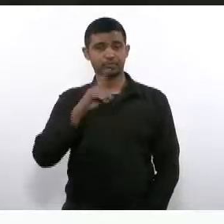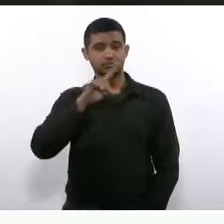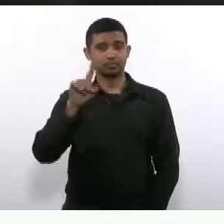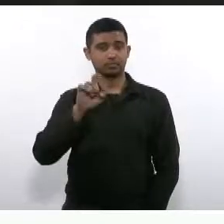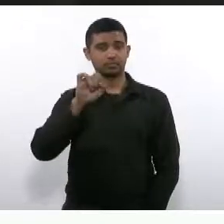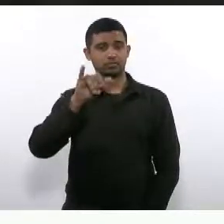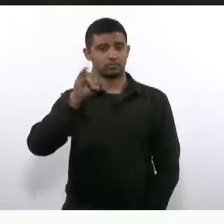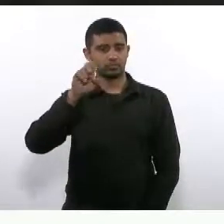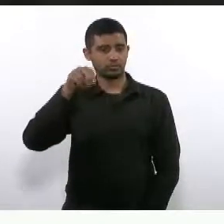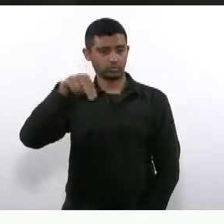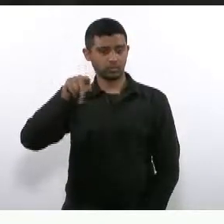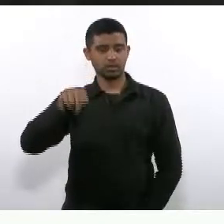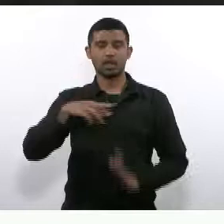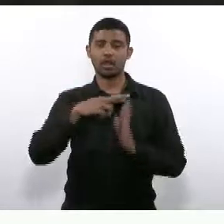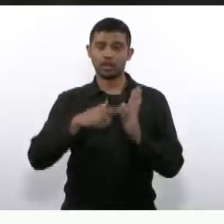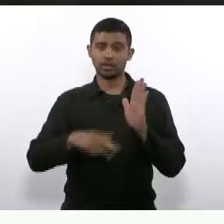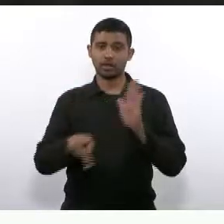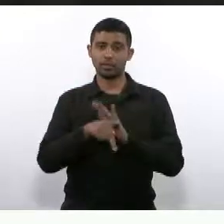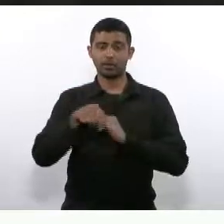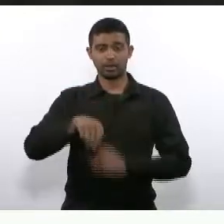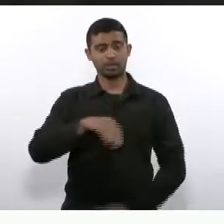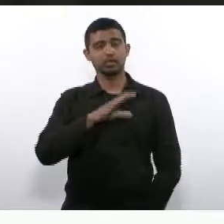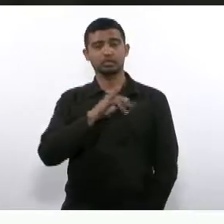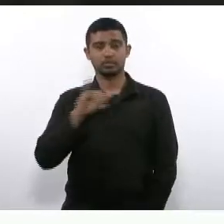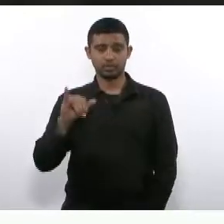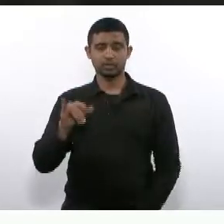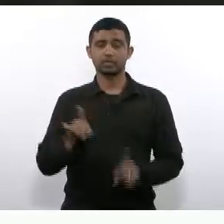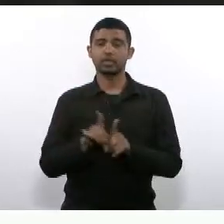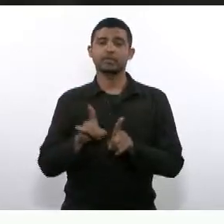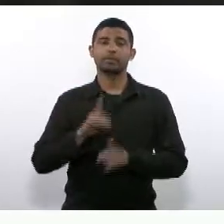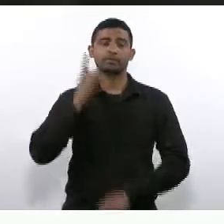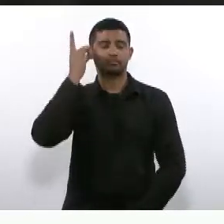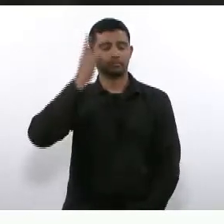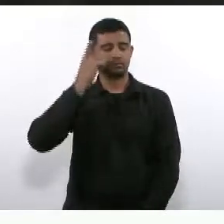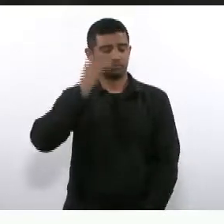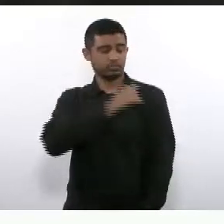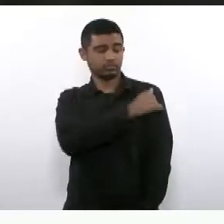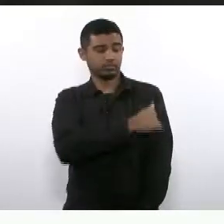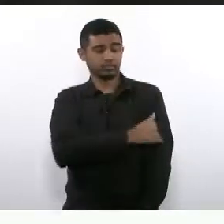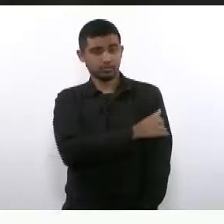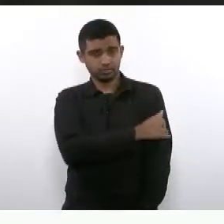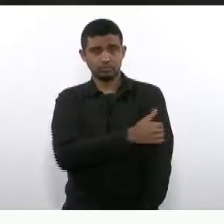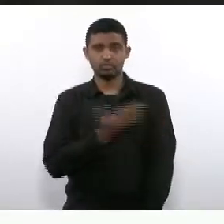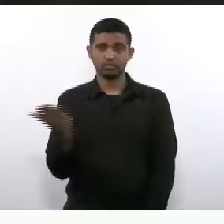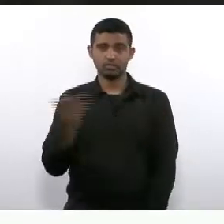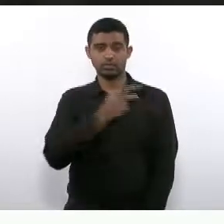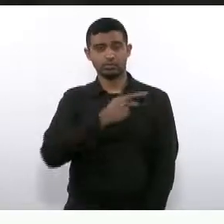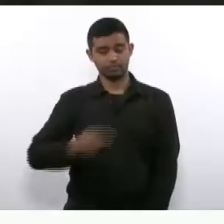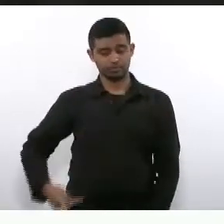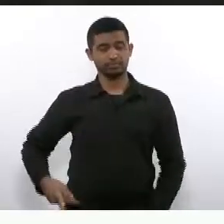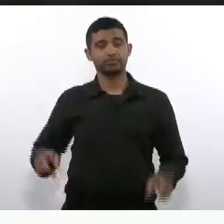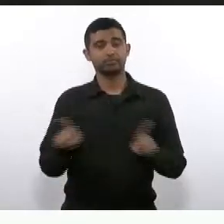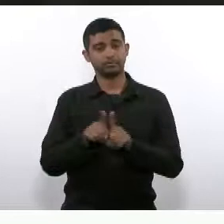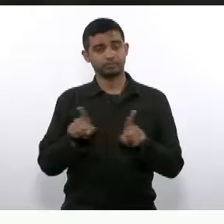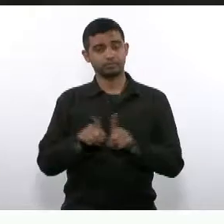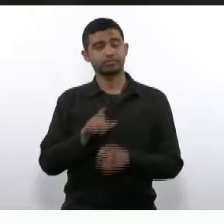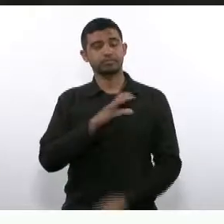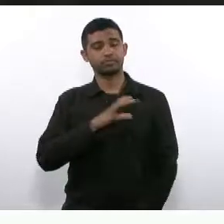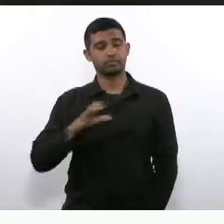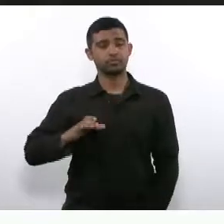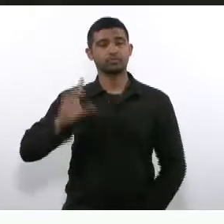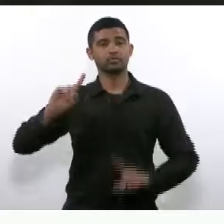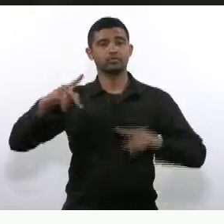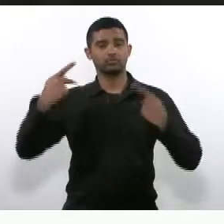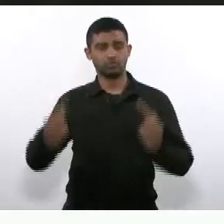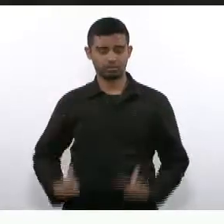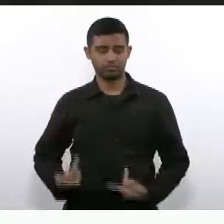Zeidan, relatora dessa CPI, deputada enfermeira Rejane, presidente também da Comissão de Direitos